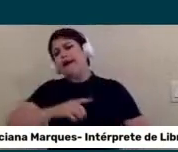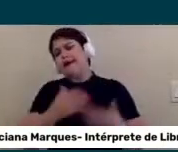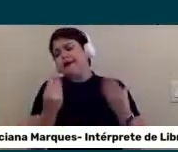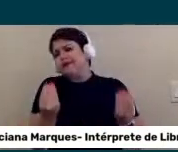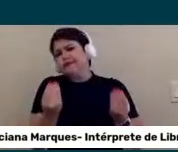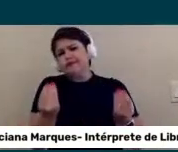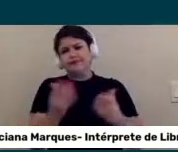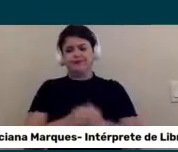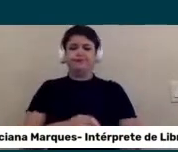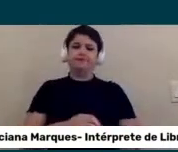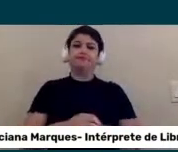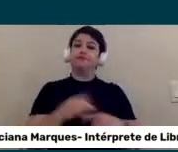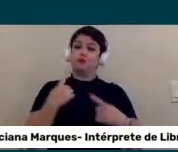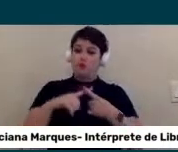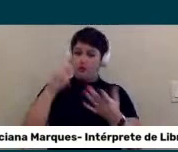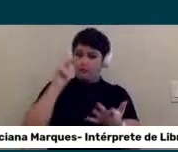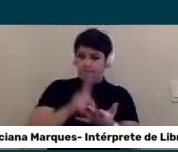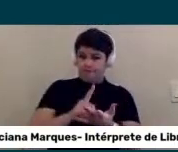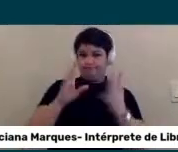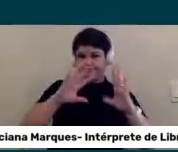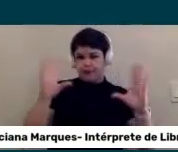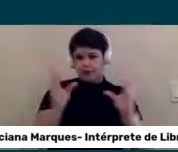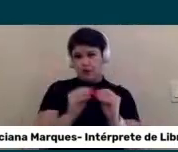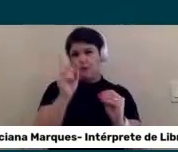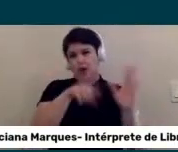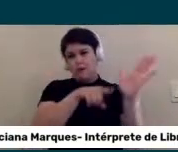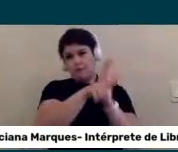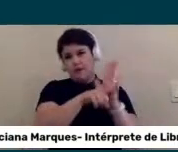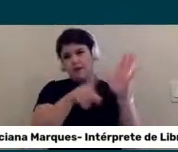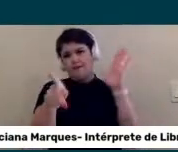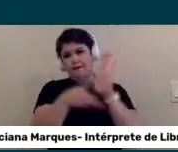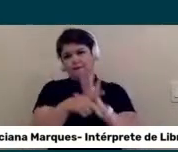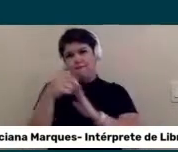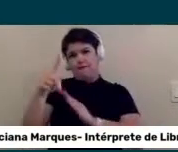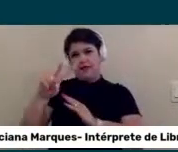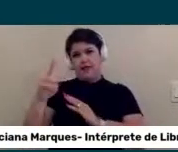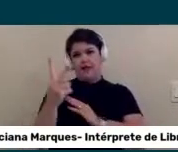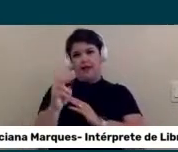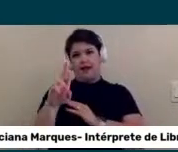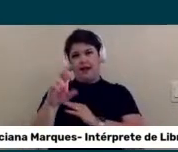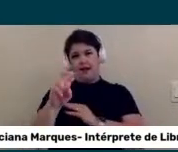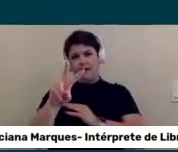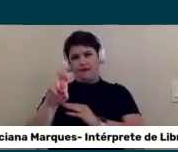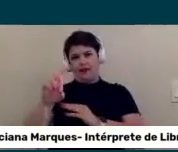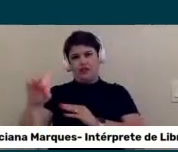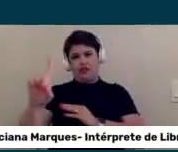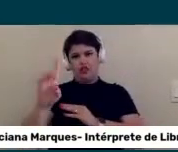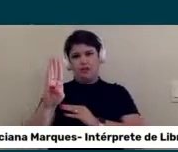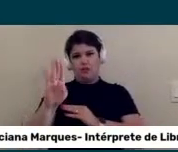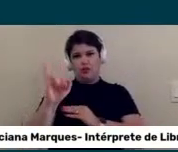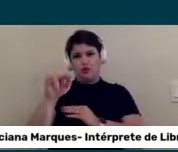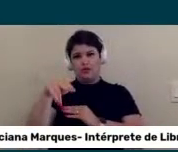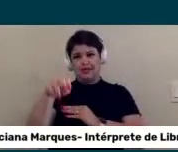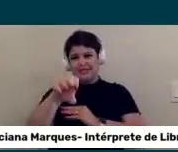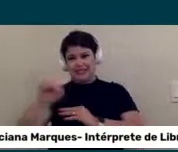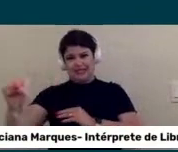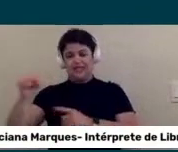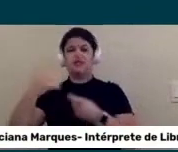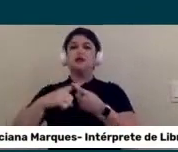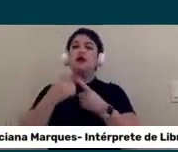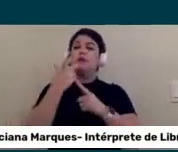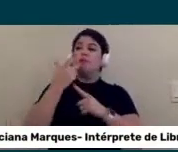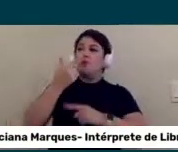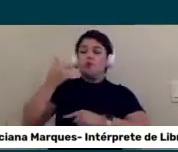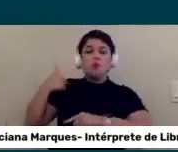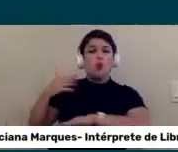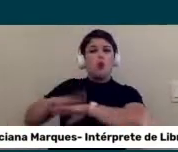Em resumo, essa também é uma pesquisa que saiu no Harvard Business Review em 2011, mas que ainda é bastante recente, que, em